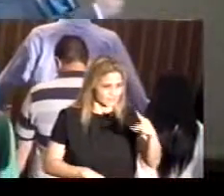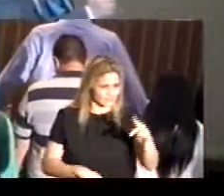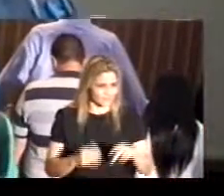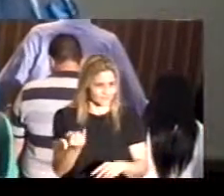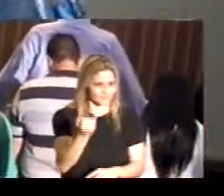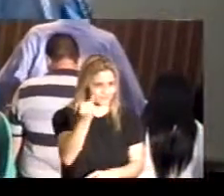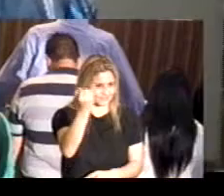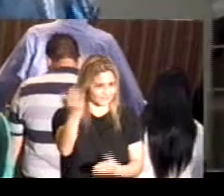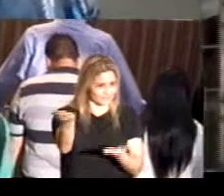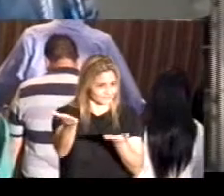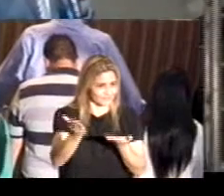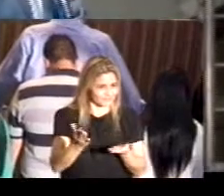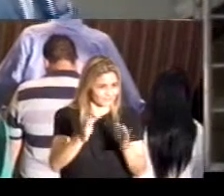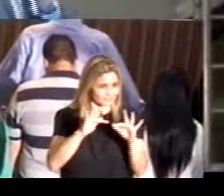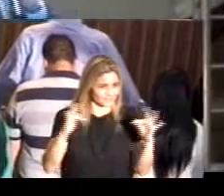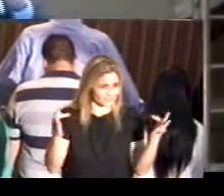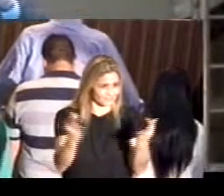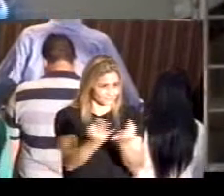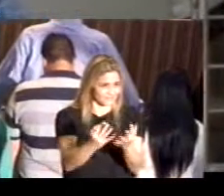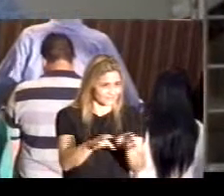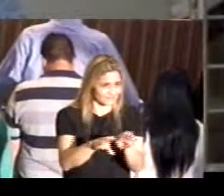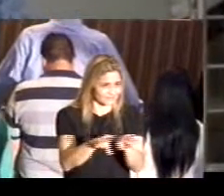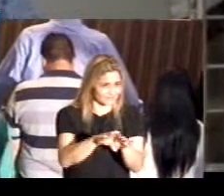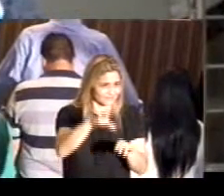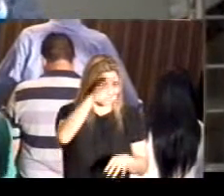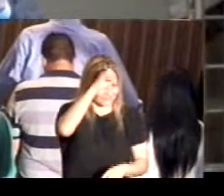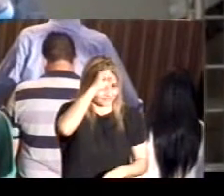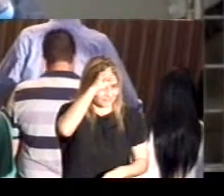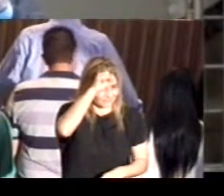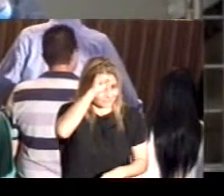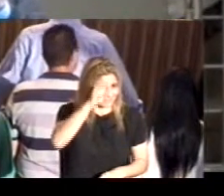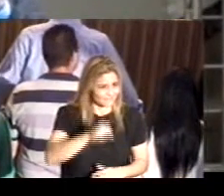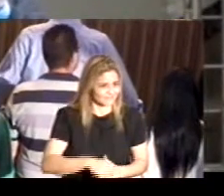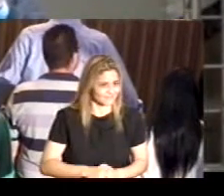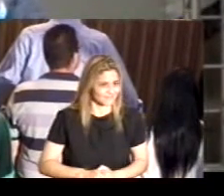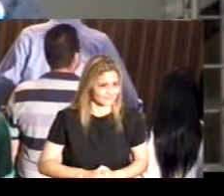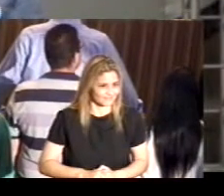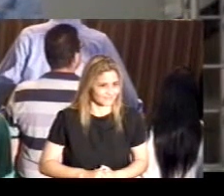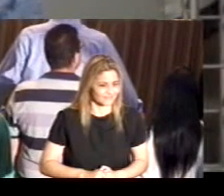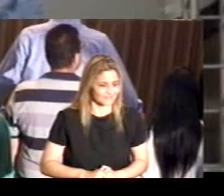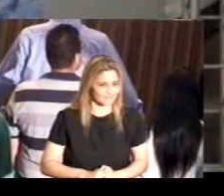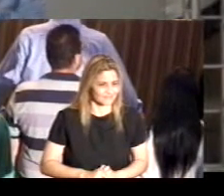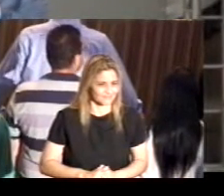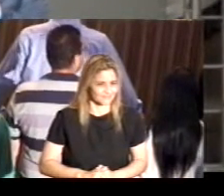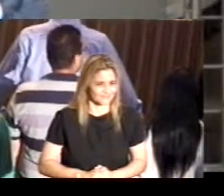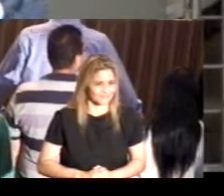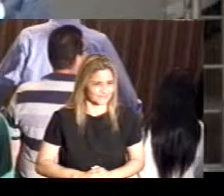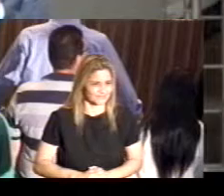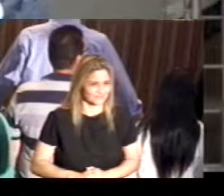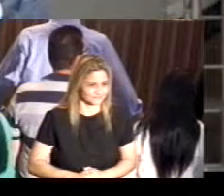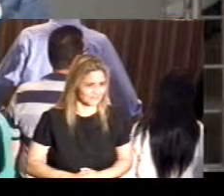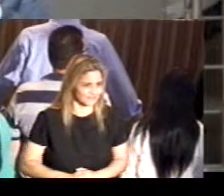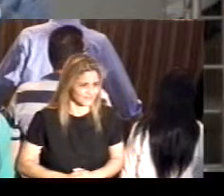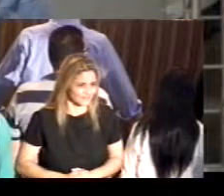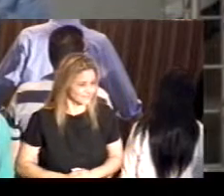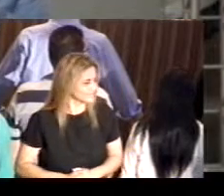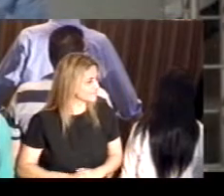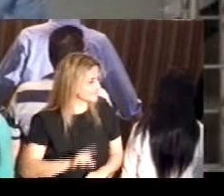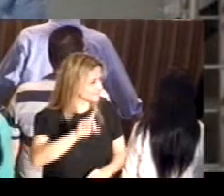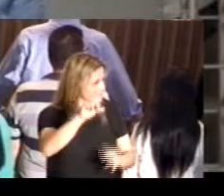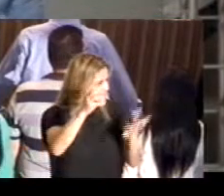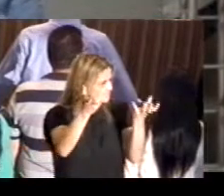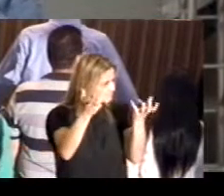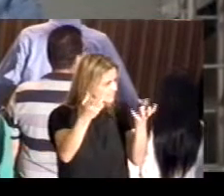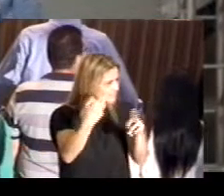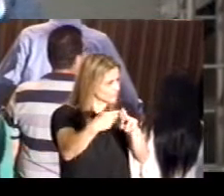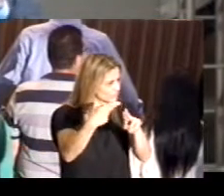sob a disciplina. Mas quando eu saio disso, Deus diz: agora eu vou te constituir meu servo, eu vou usar você nessa